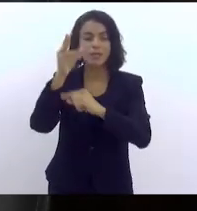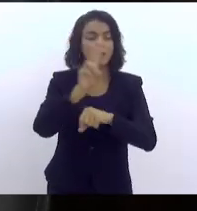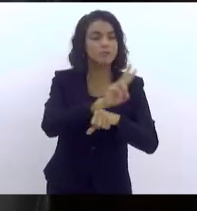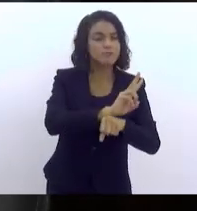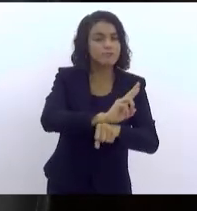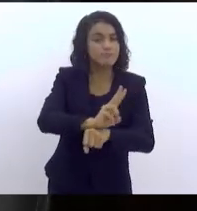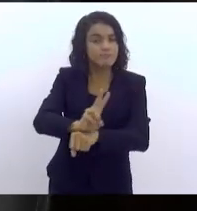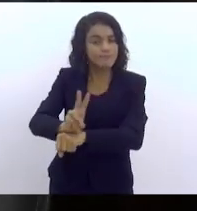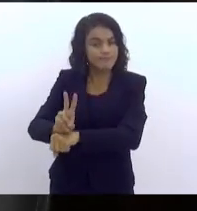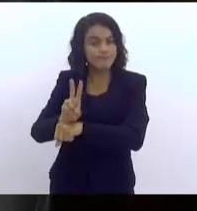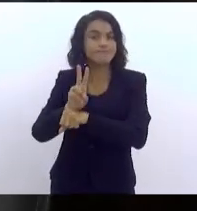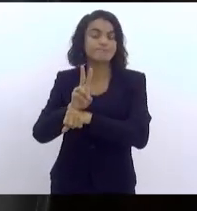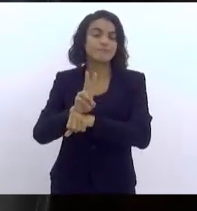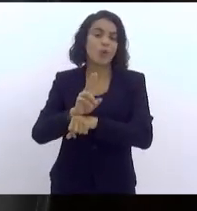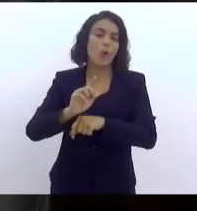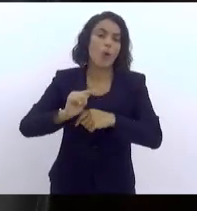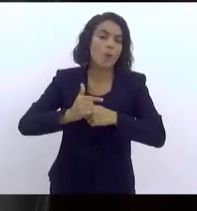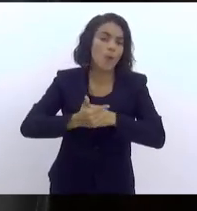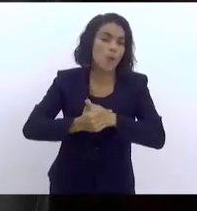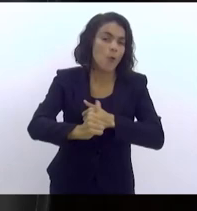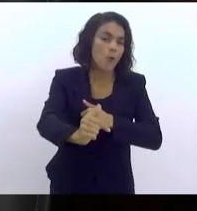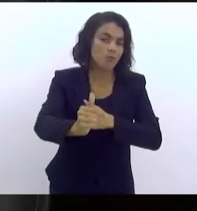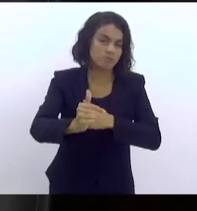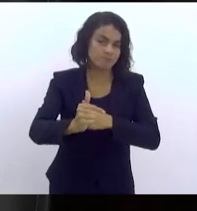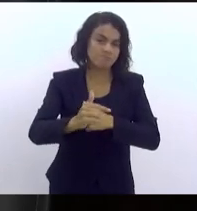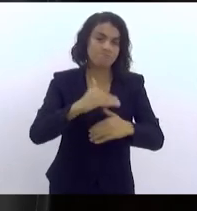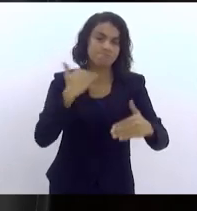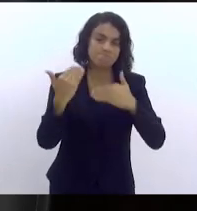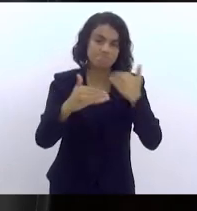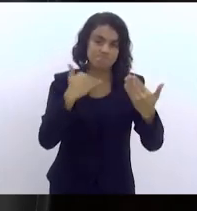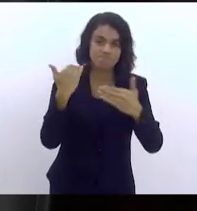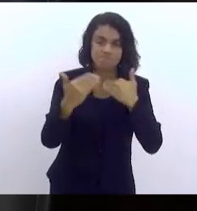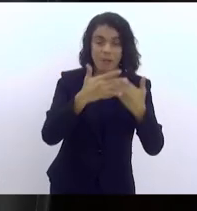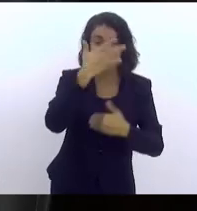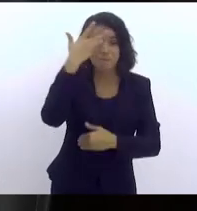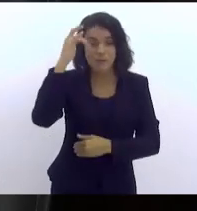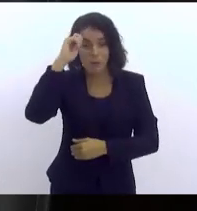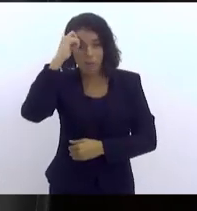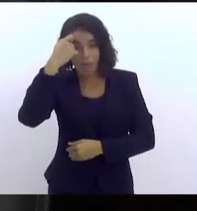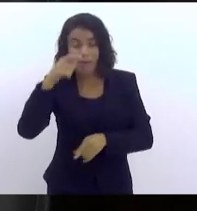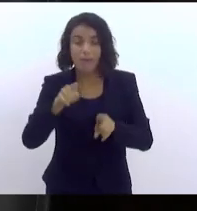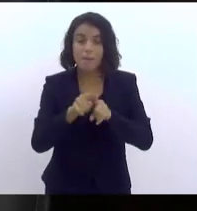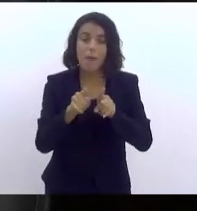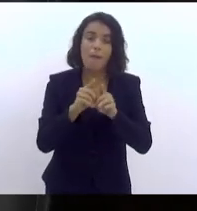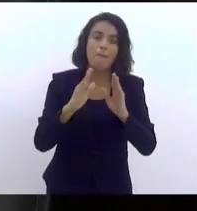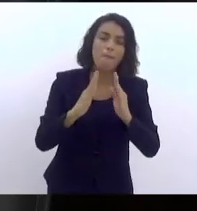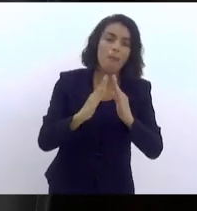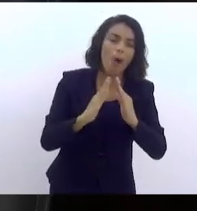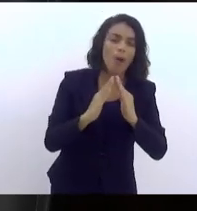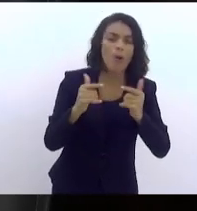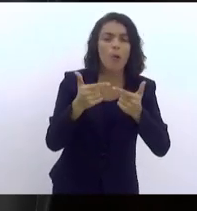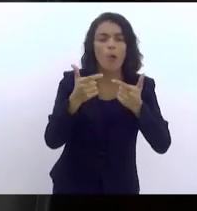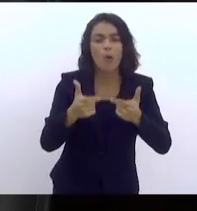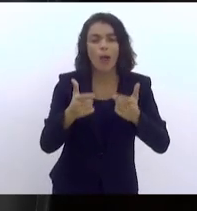vigilância com consequências mais letais para pessoas negras e periféricas